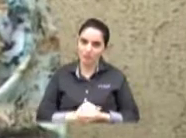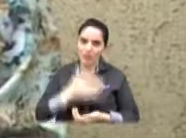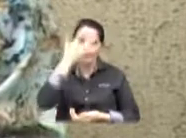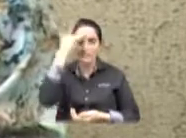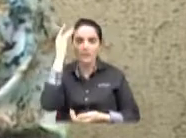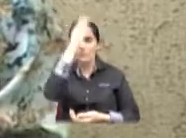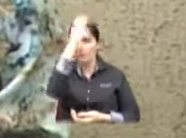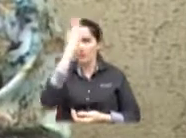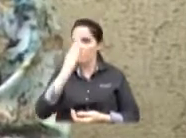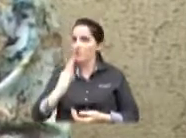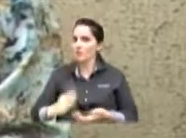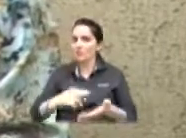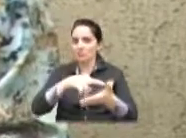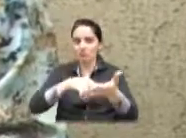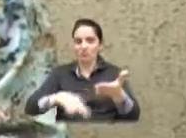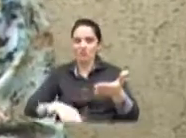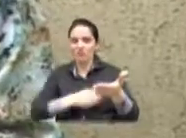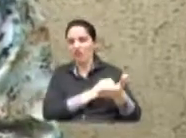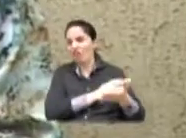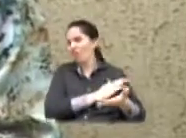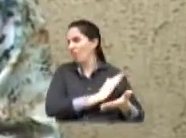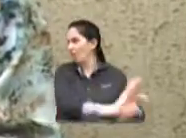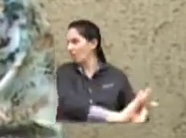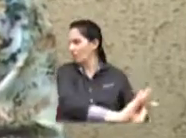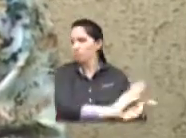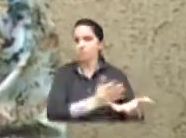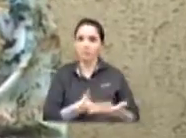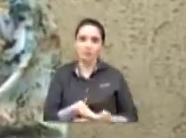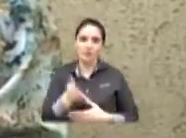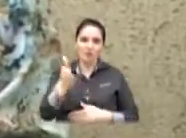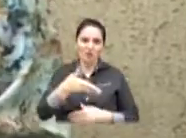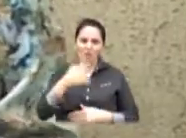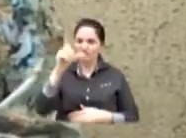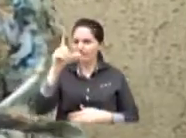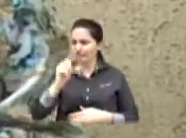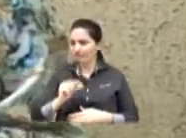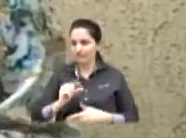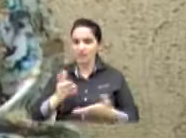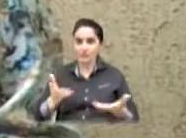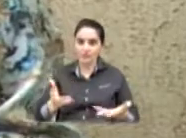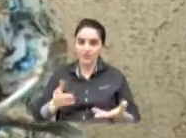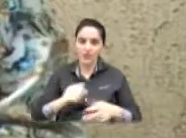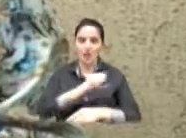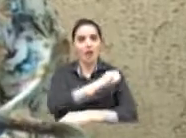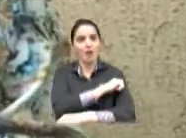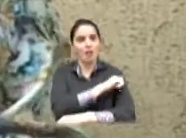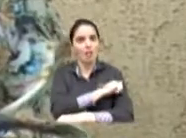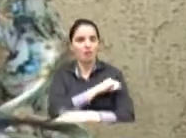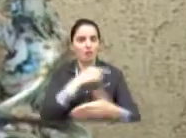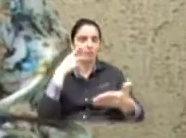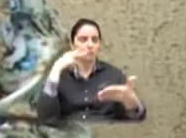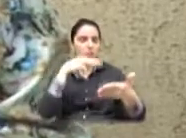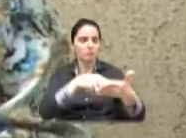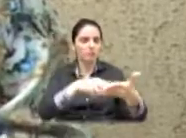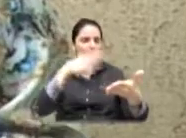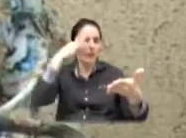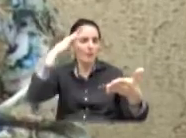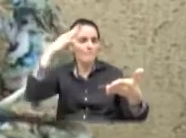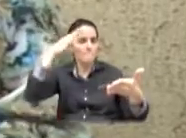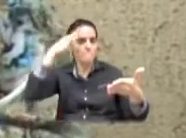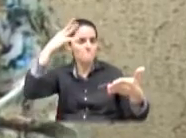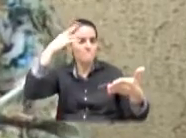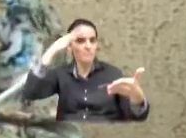hábito de ler vi hoje - então nós queremos o que é que o aluno reflita a sua situação